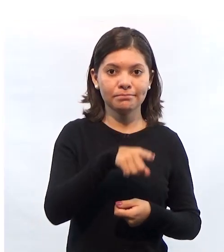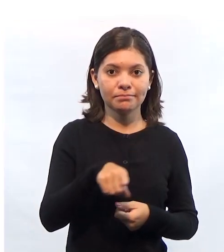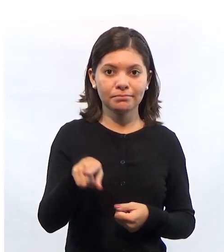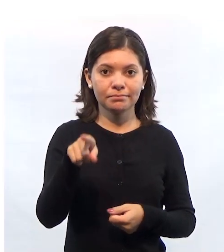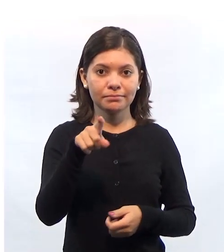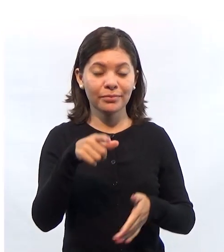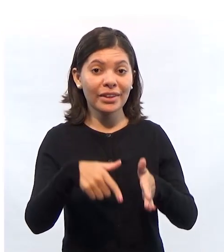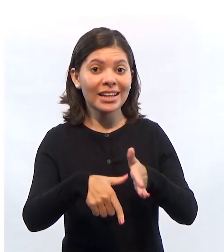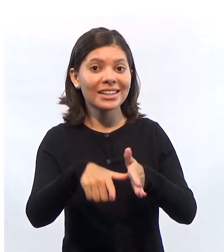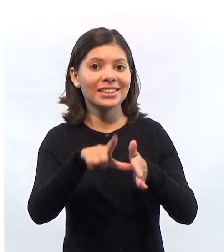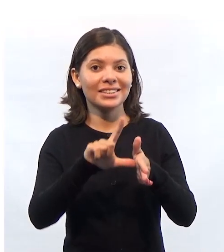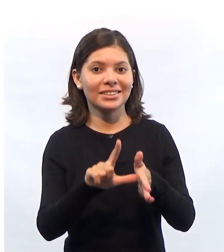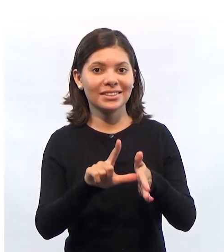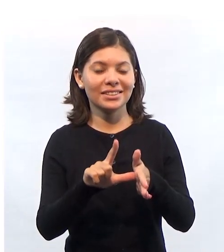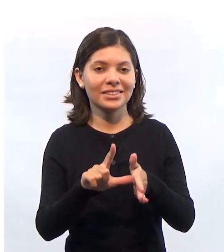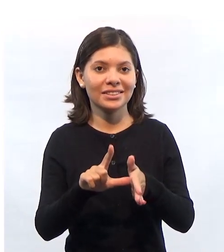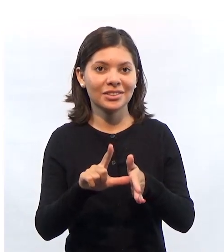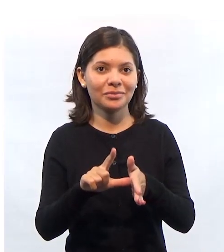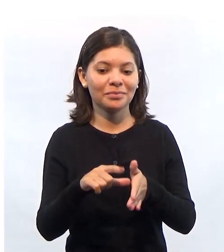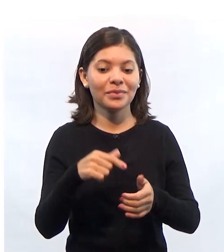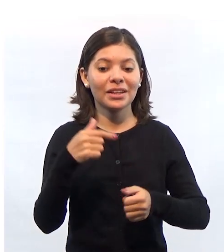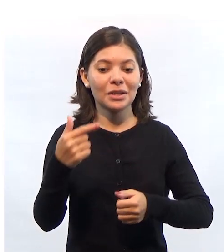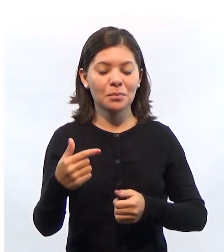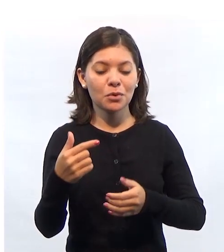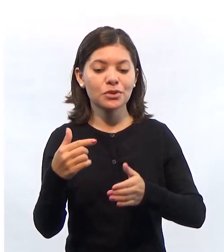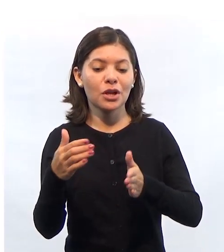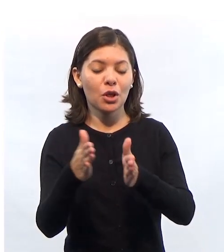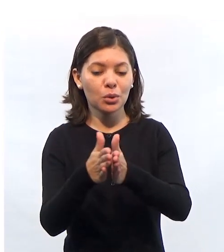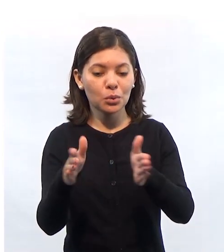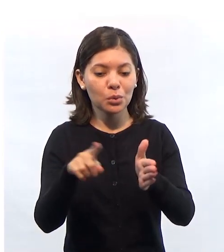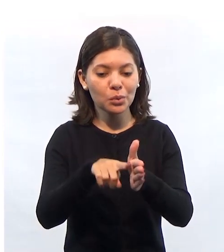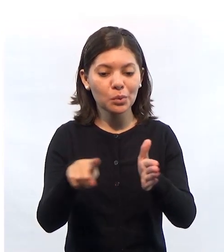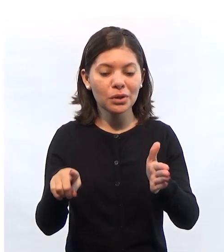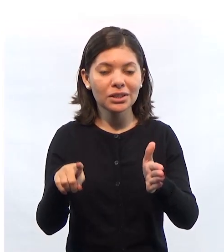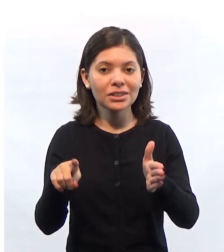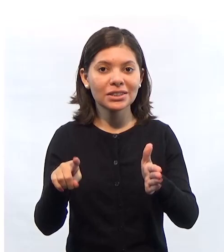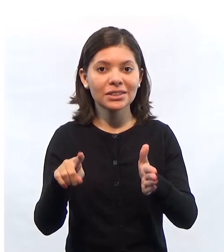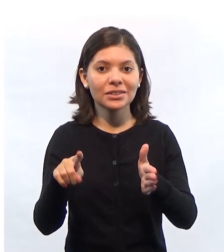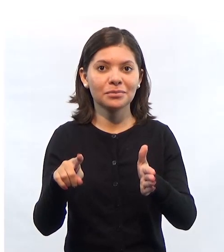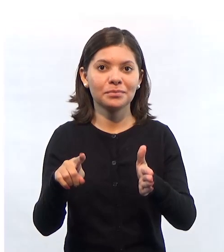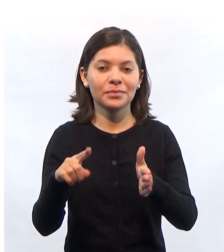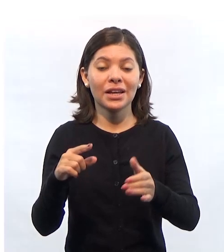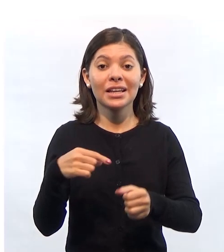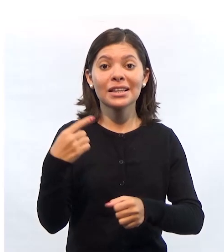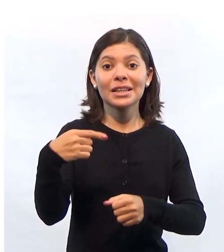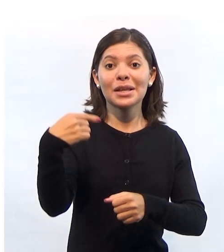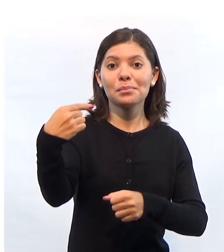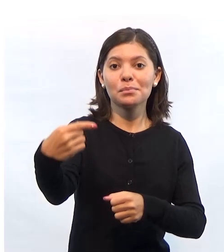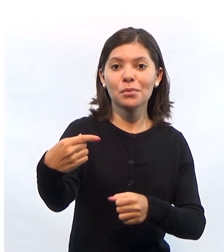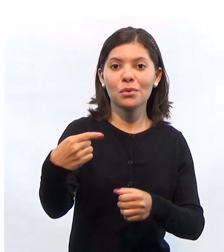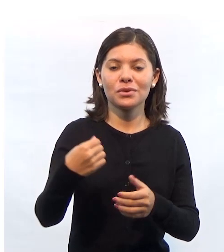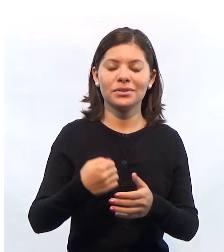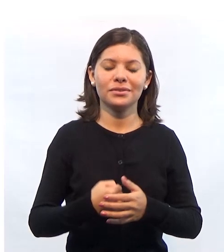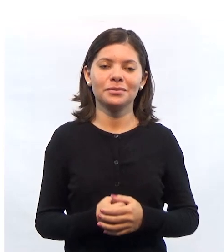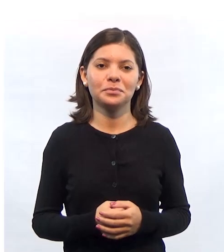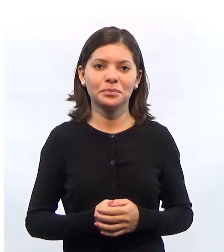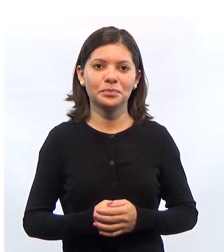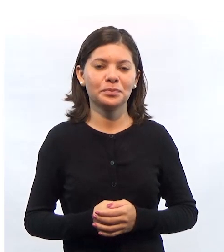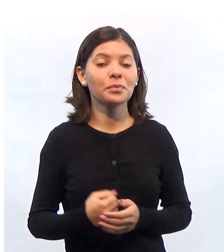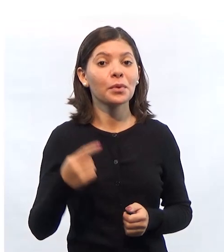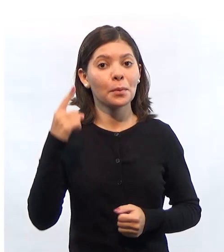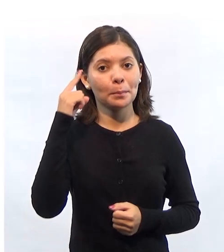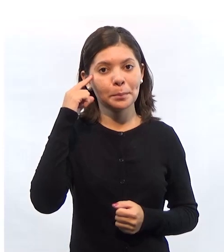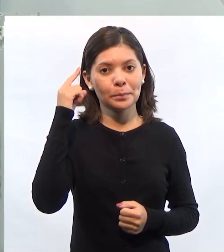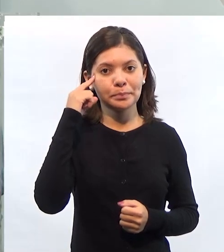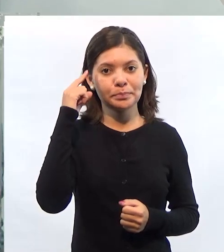operação temos controle durante a operação e temos os controles depois da opressão Vamos